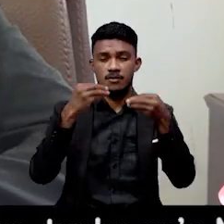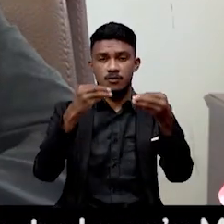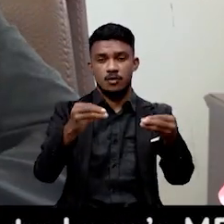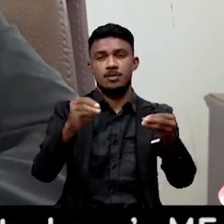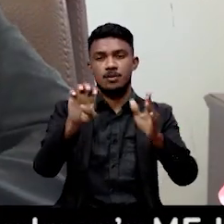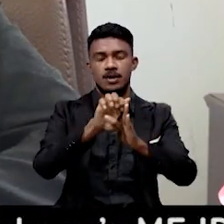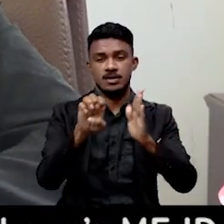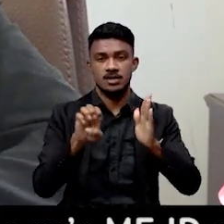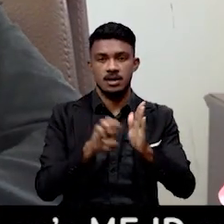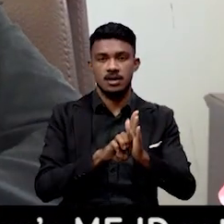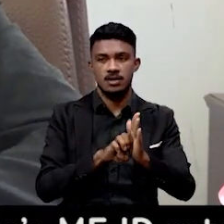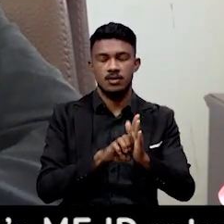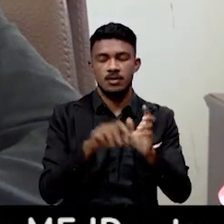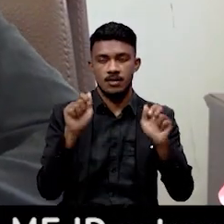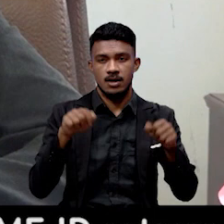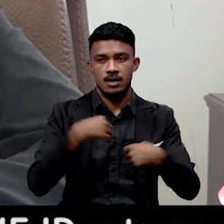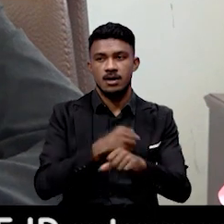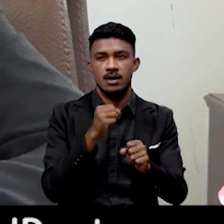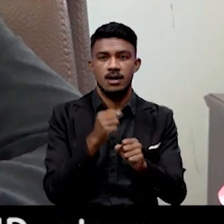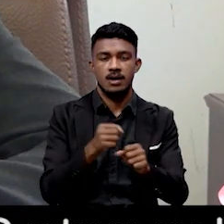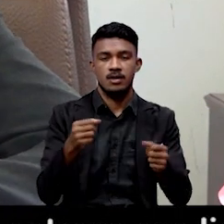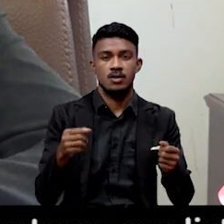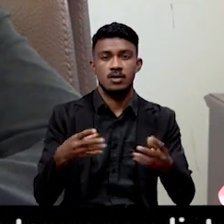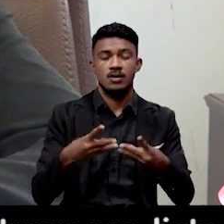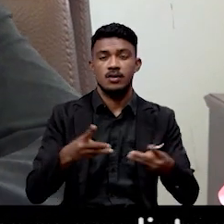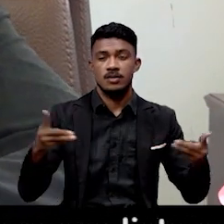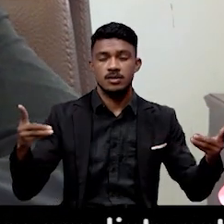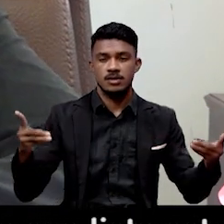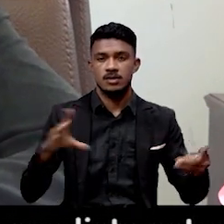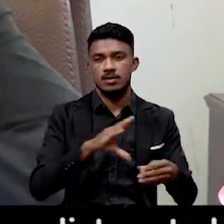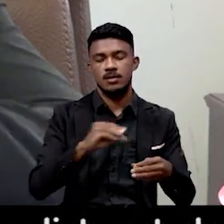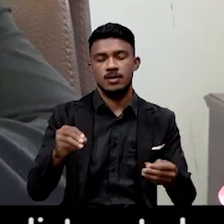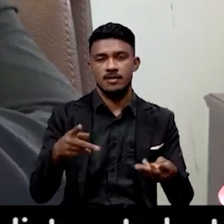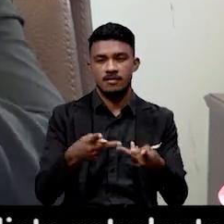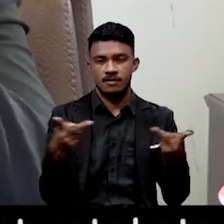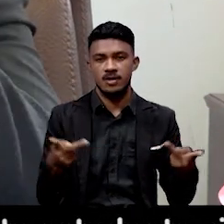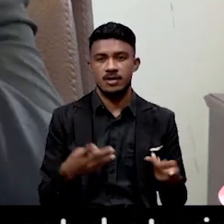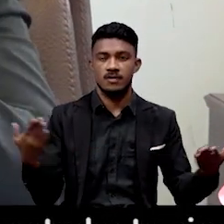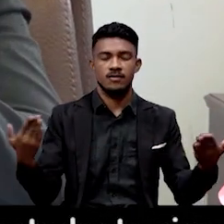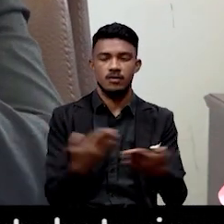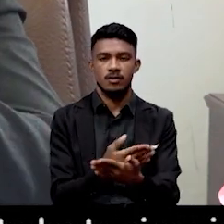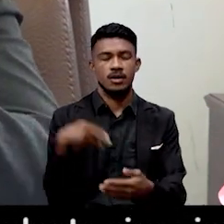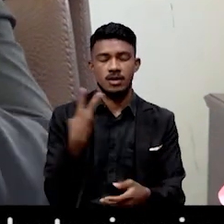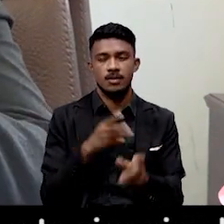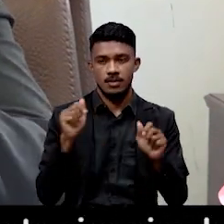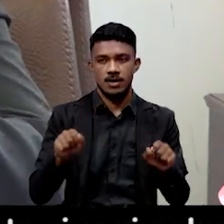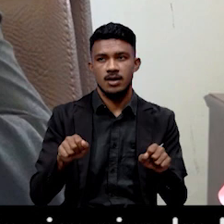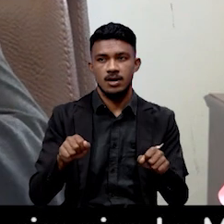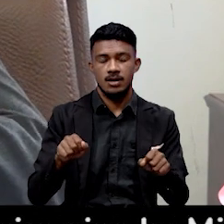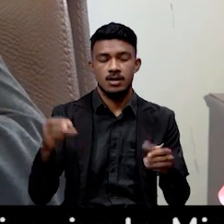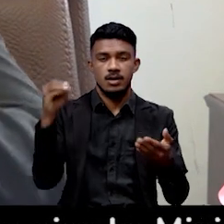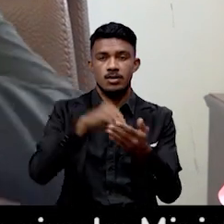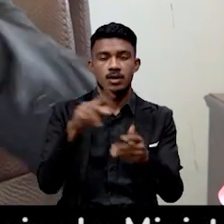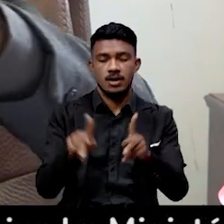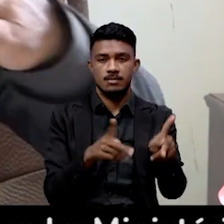estado, hodi cria habitação. Ne habitação de criar bairro fogo, a ne magit foi embele, e a bairro fogo magit foi embele, tava mas ne